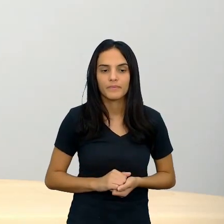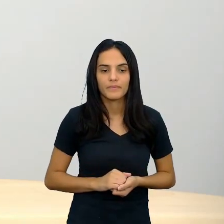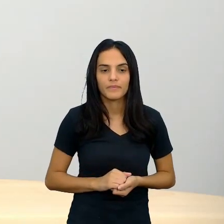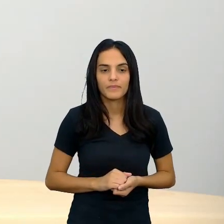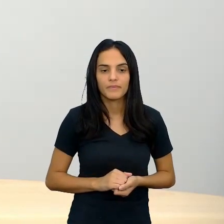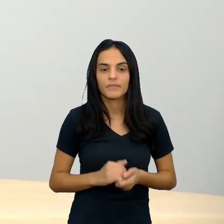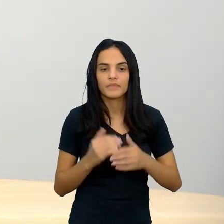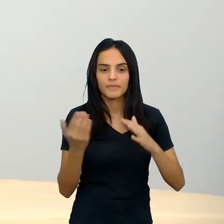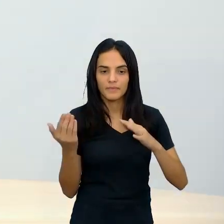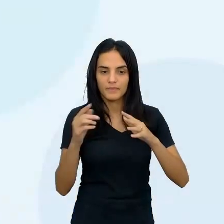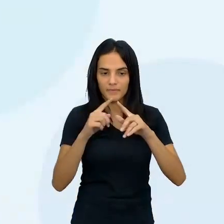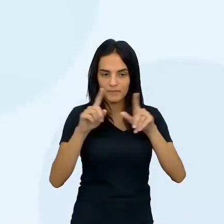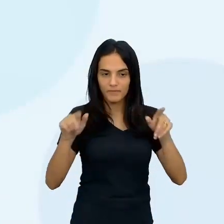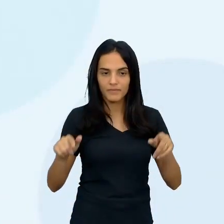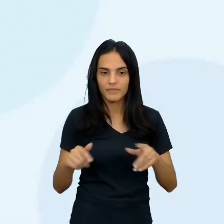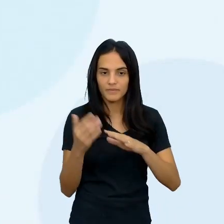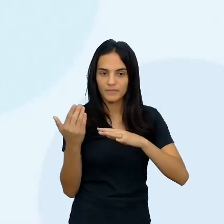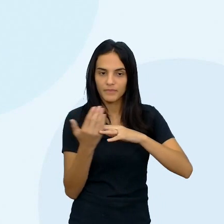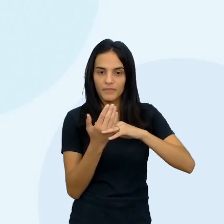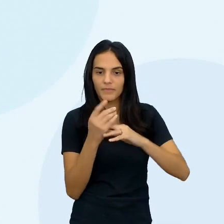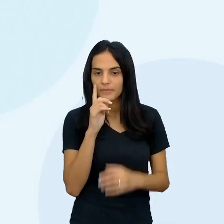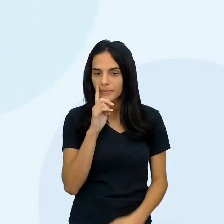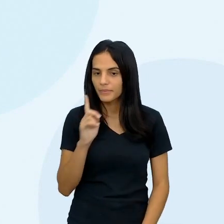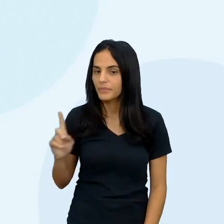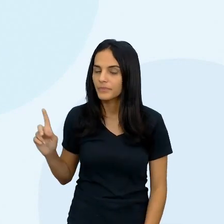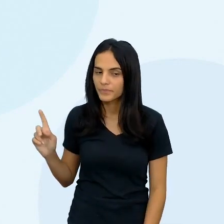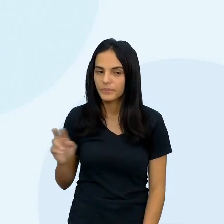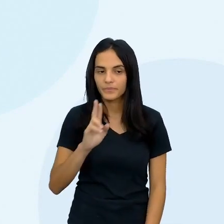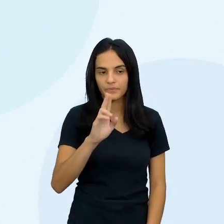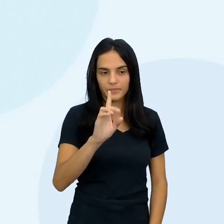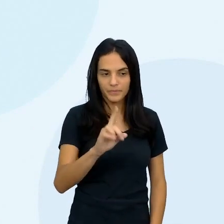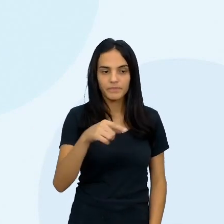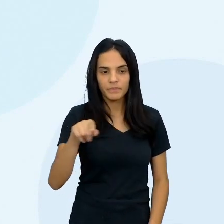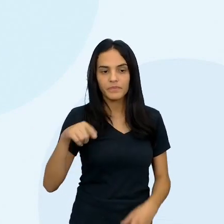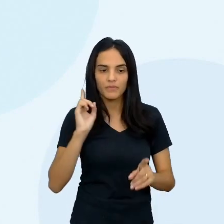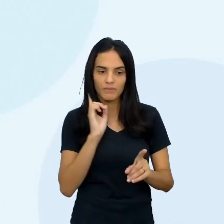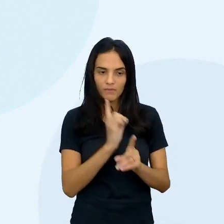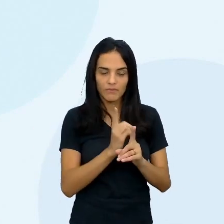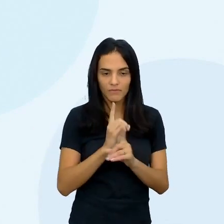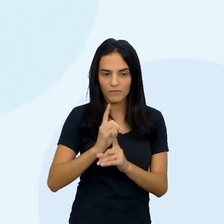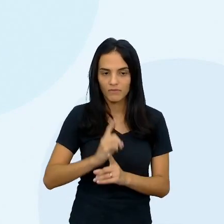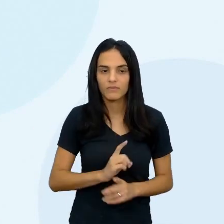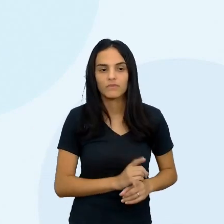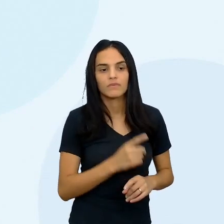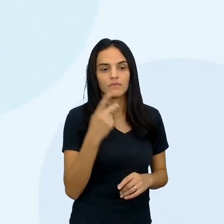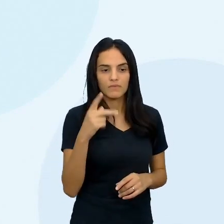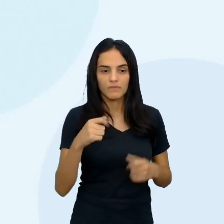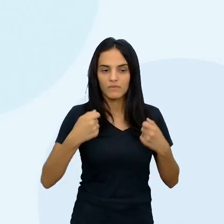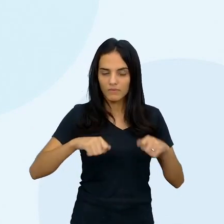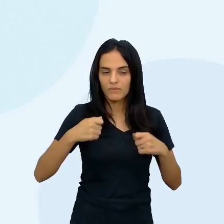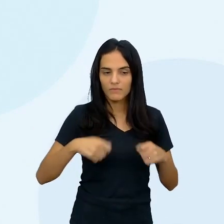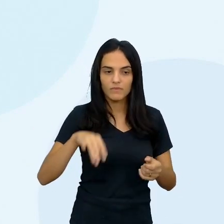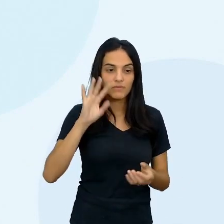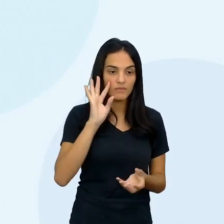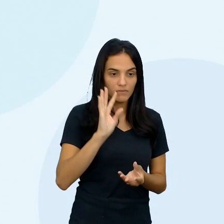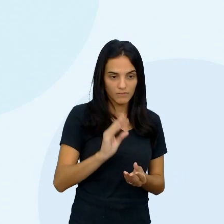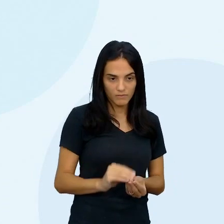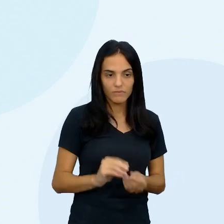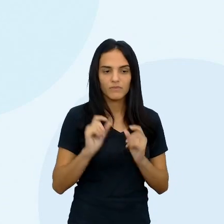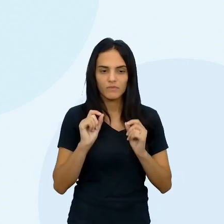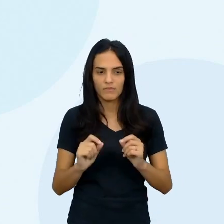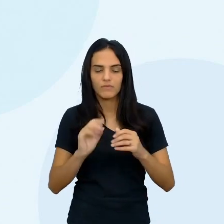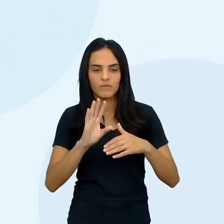O quadro integrador, em todas as unidades você vai encontrá-lo. Então, ele explicita resumidamente o que há